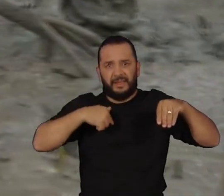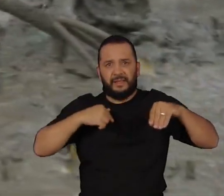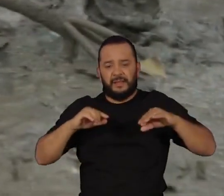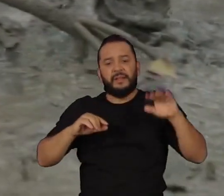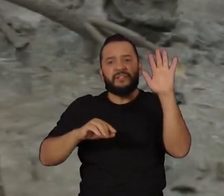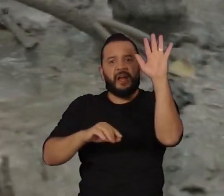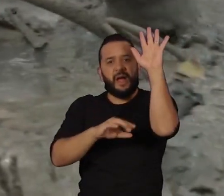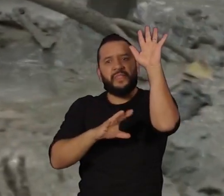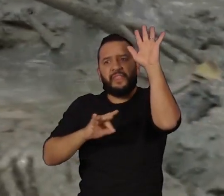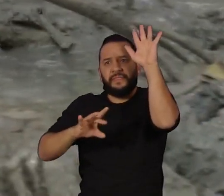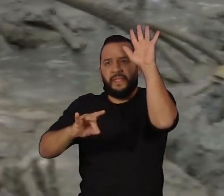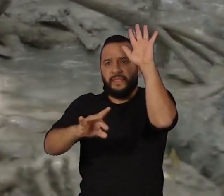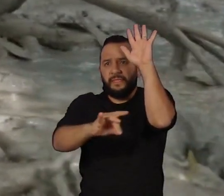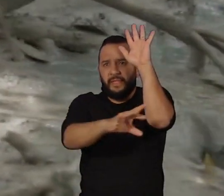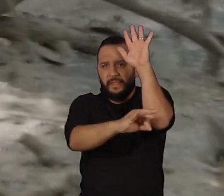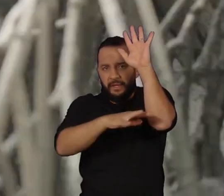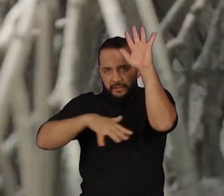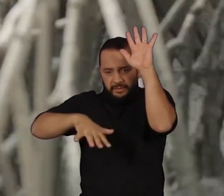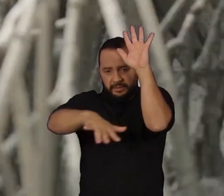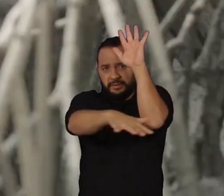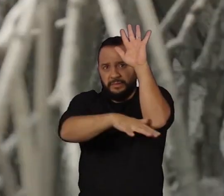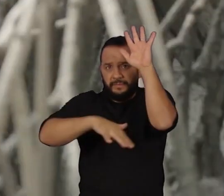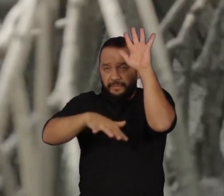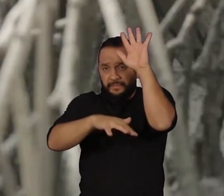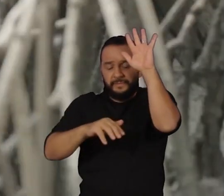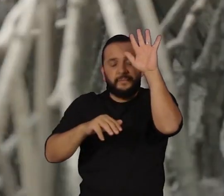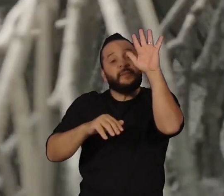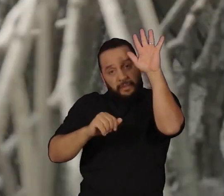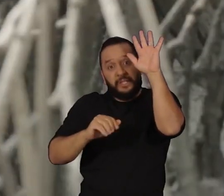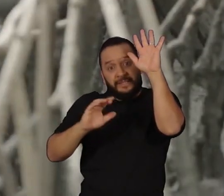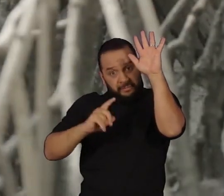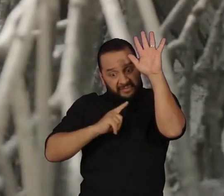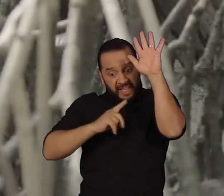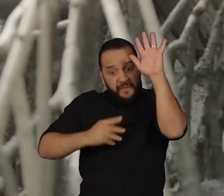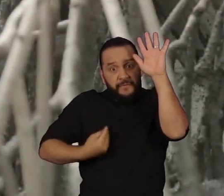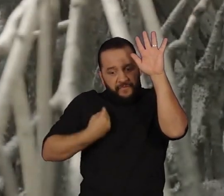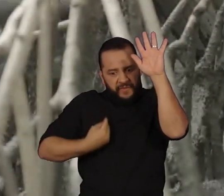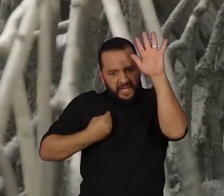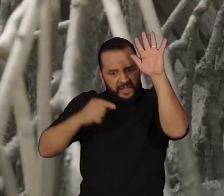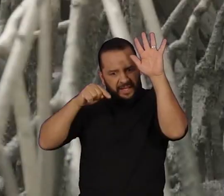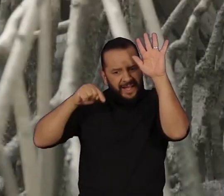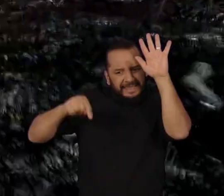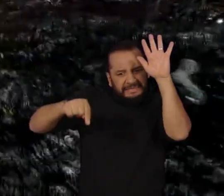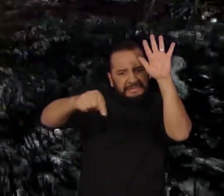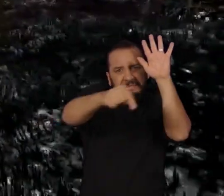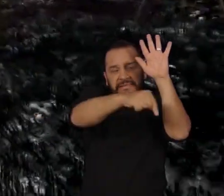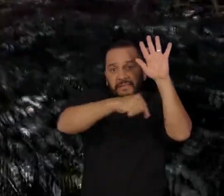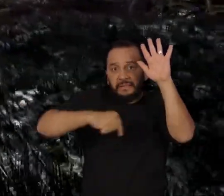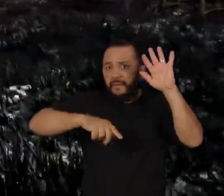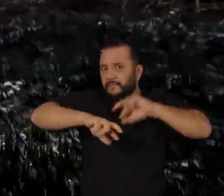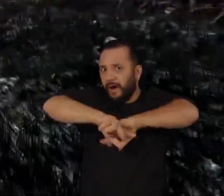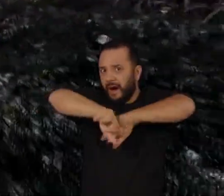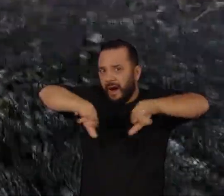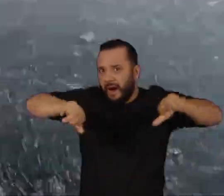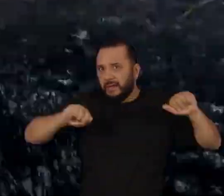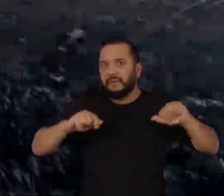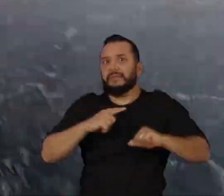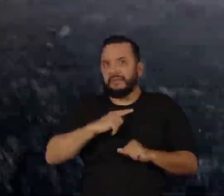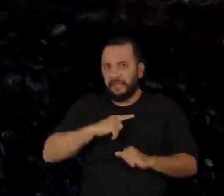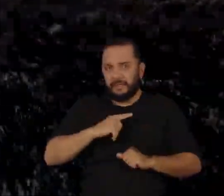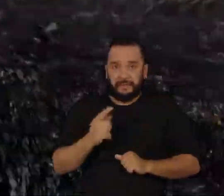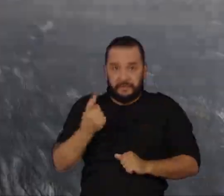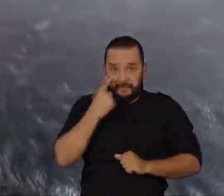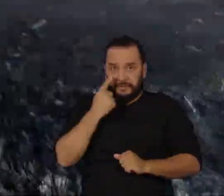também passou a ser conhecido este ecossistema rico, considerado berçário da vida marinha. O solo